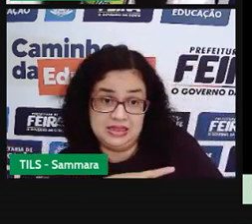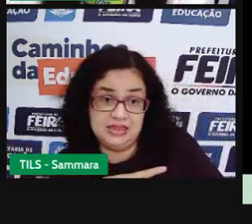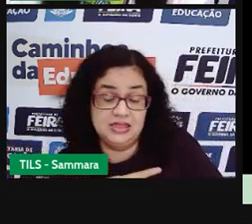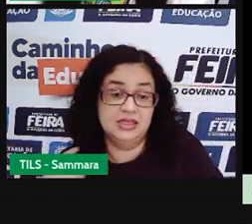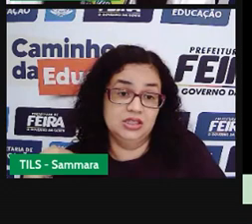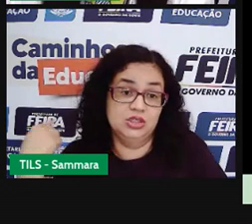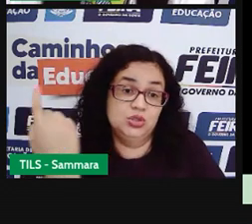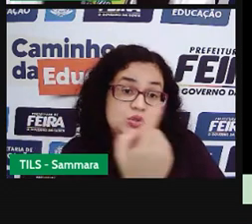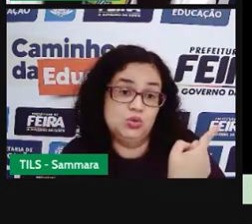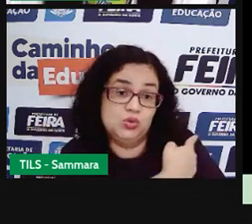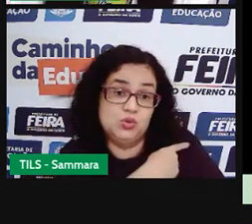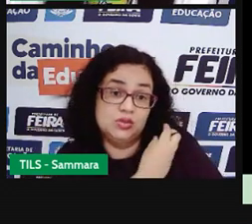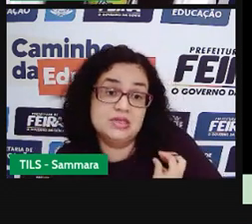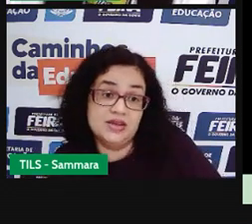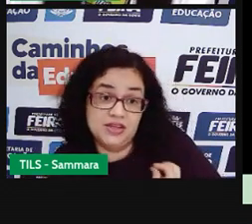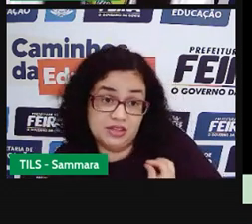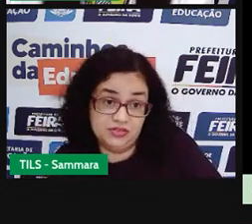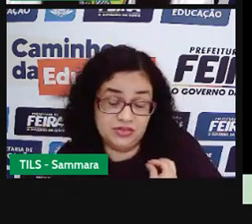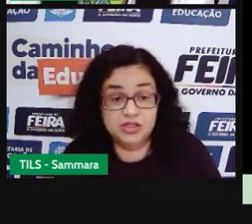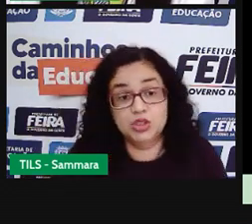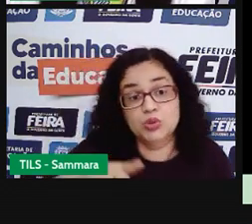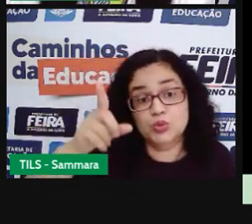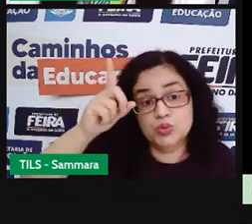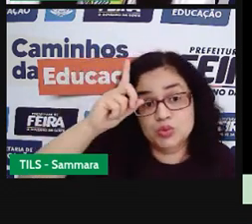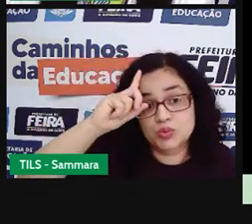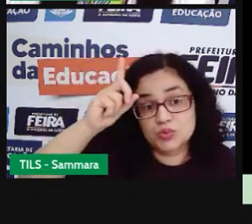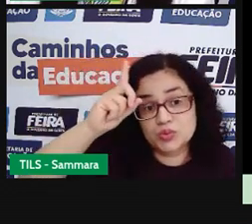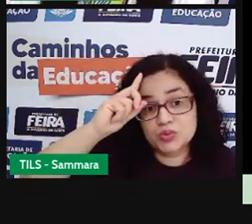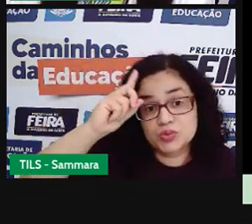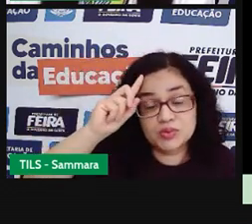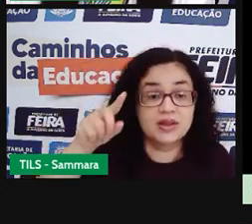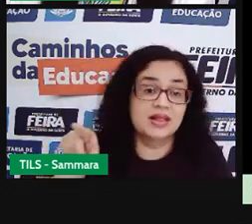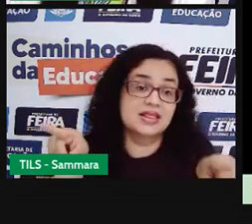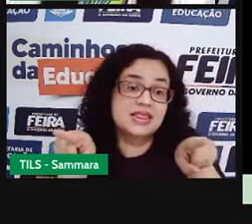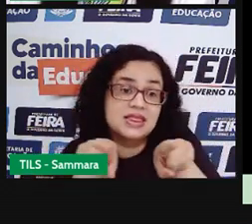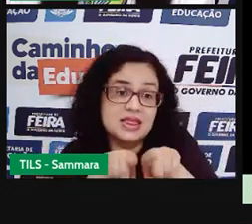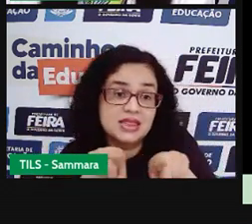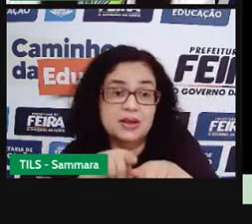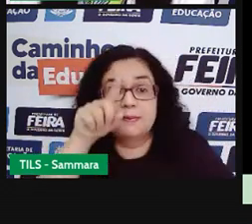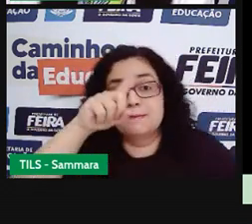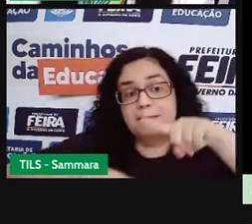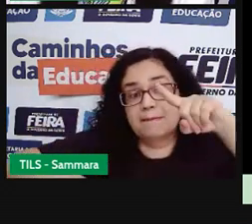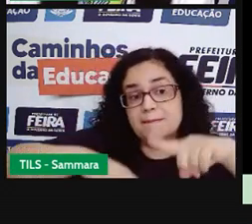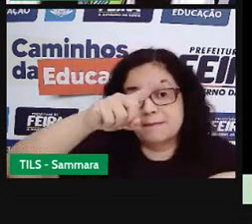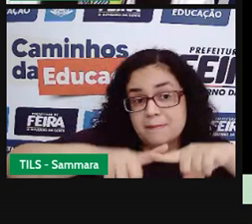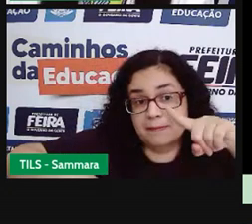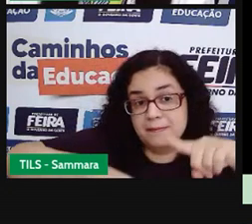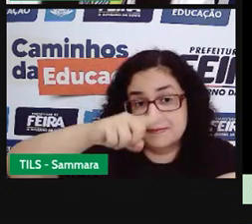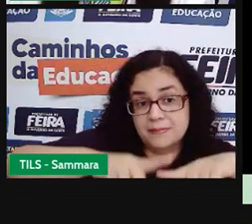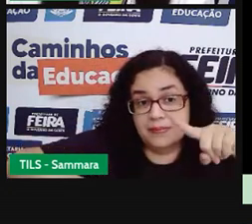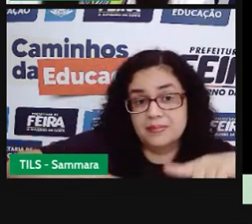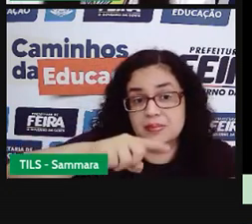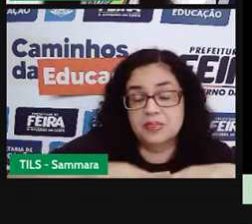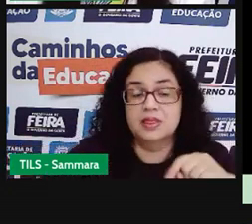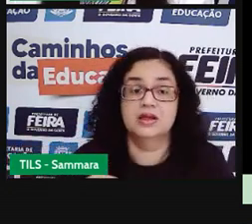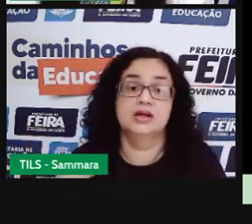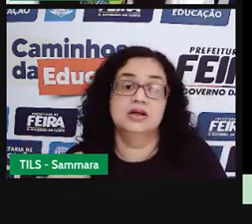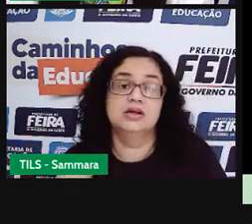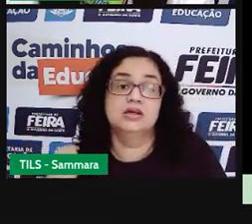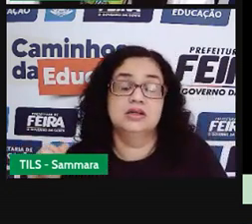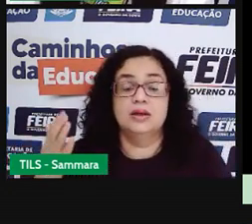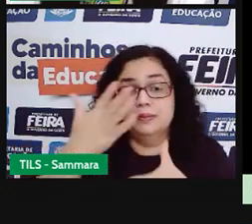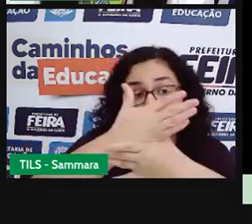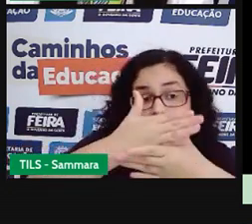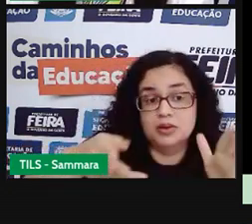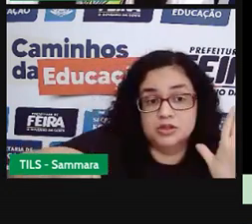parte da nossa vida do nosso dia-a-dia observamos também que os materiais estão aí fazendo parte nas